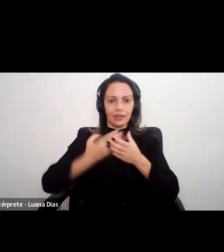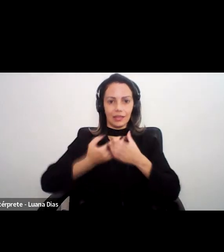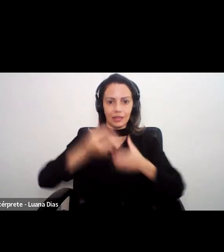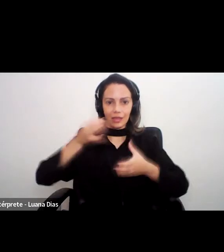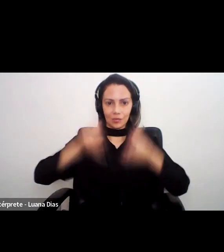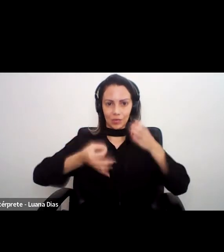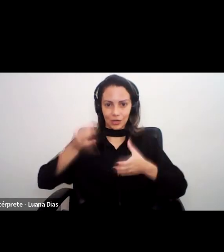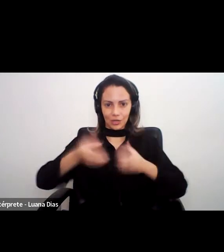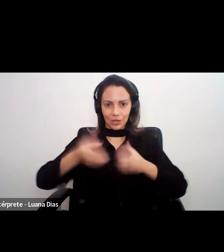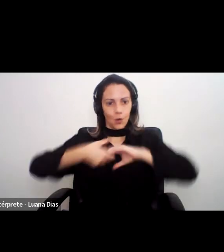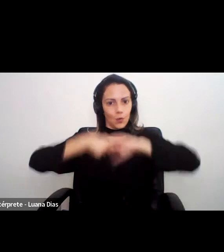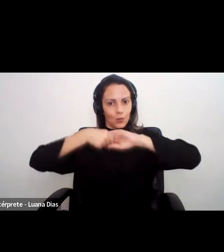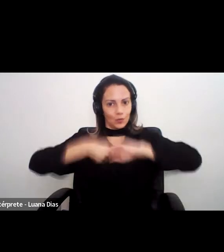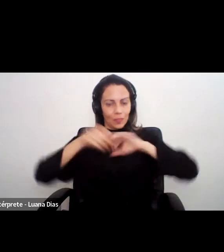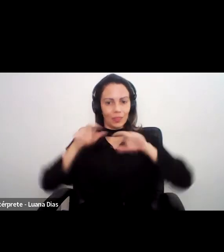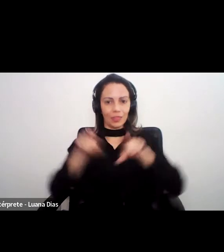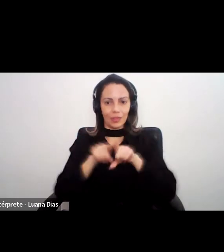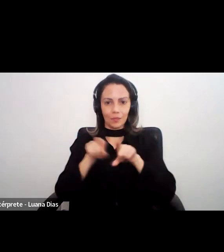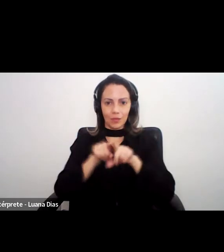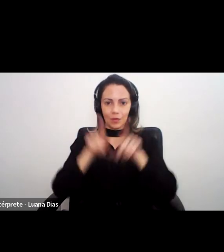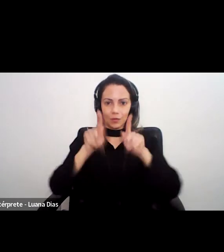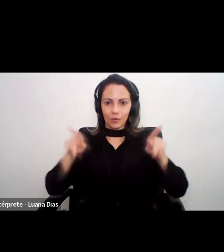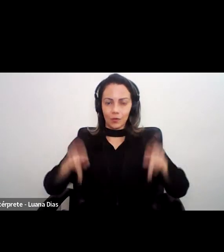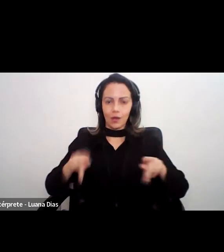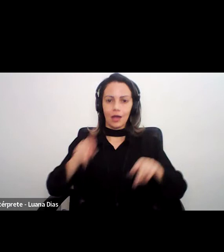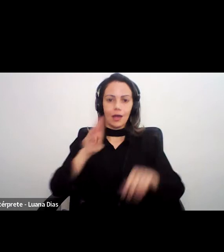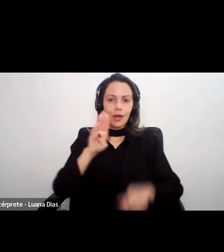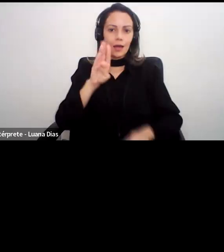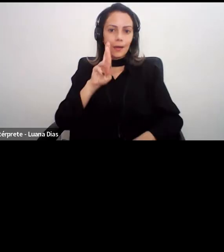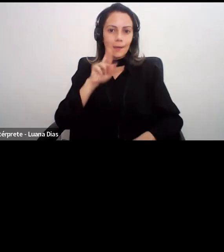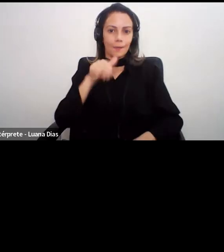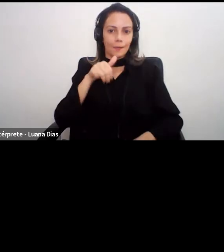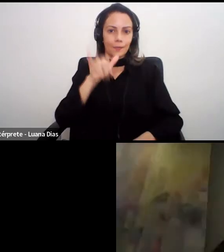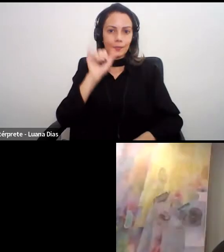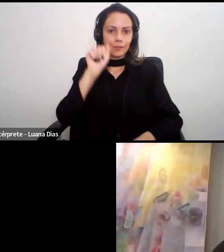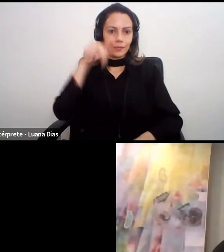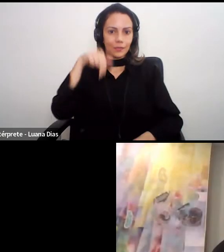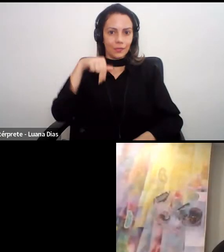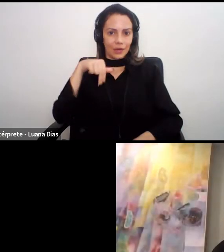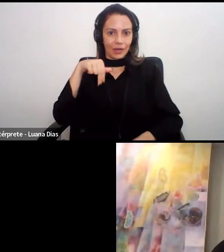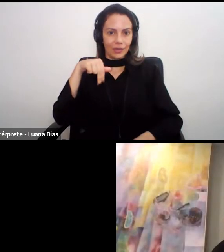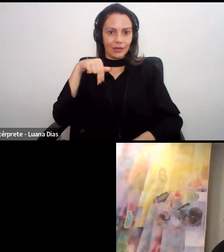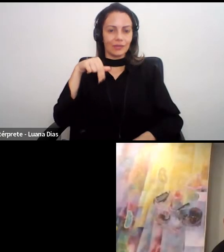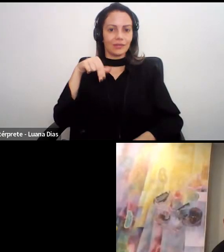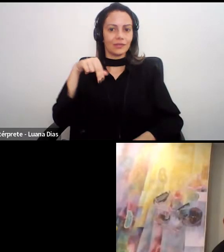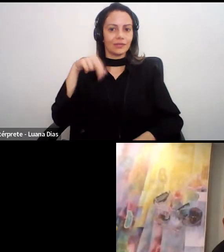também o professor Brian Garth, que está conosco online.